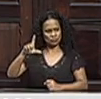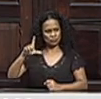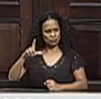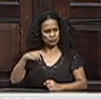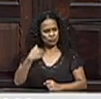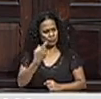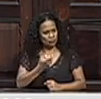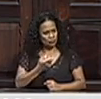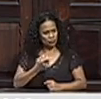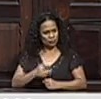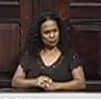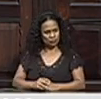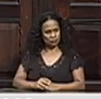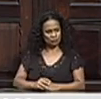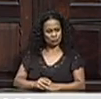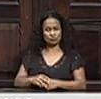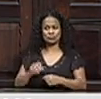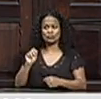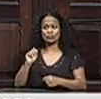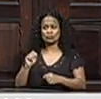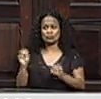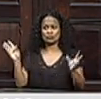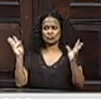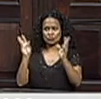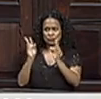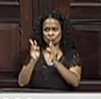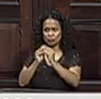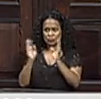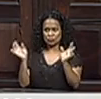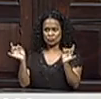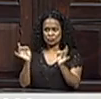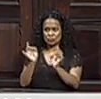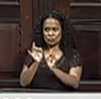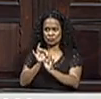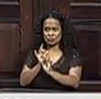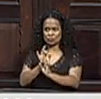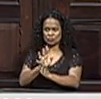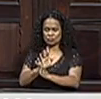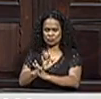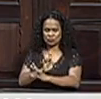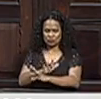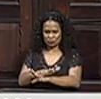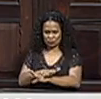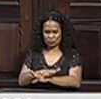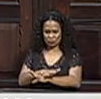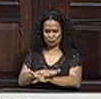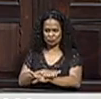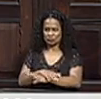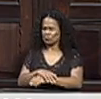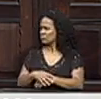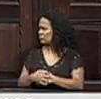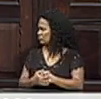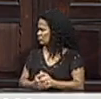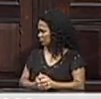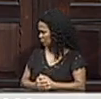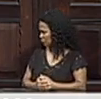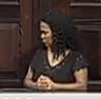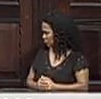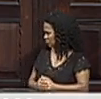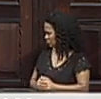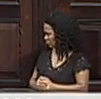de consumo vai à falência. E a sociedade de consumo consumirá